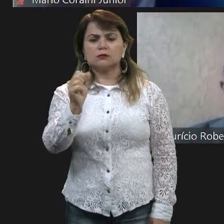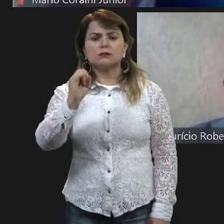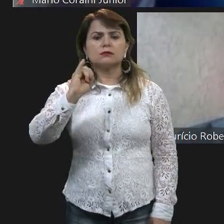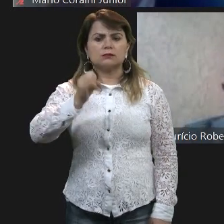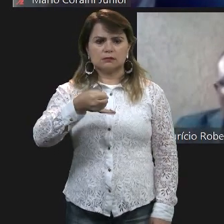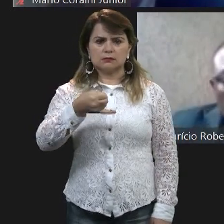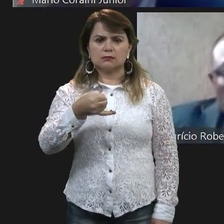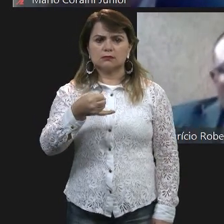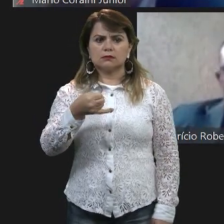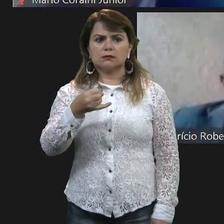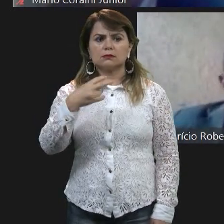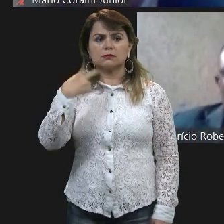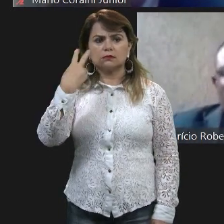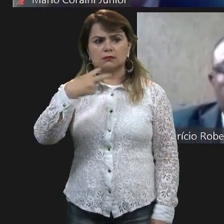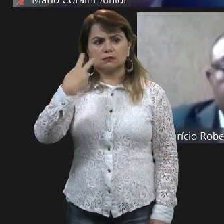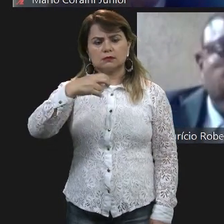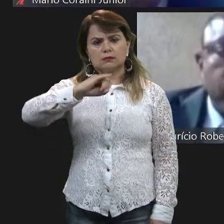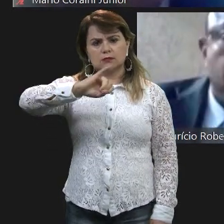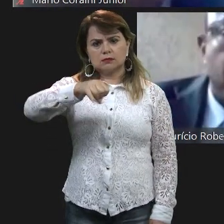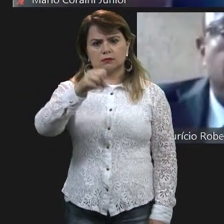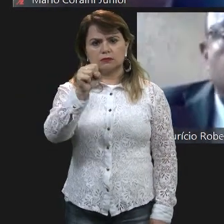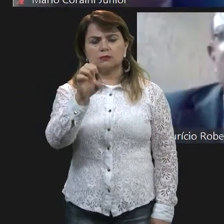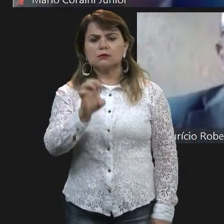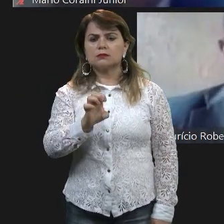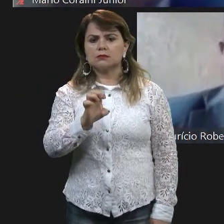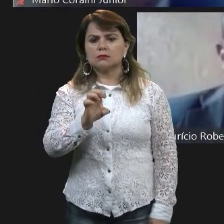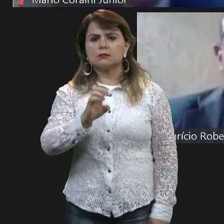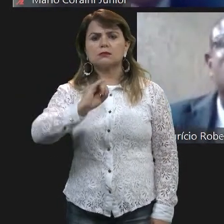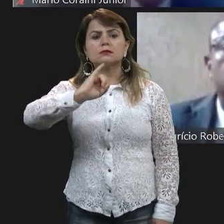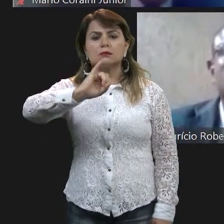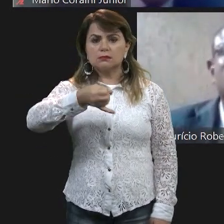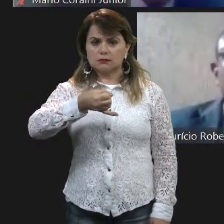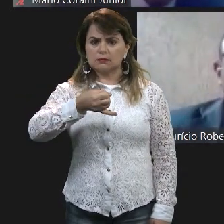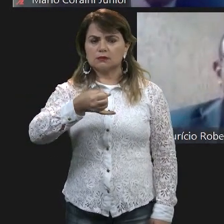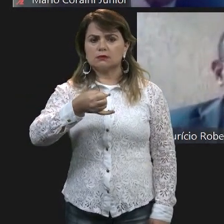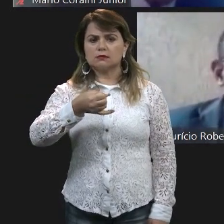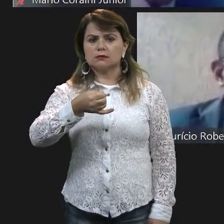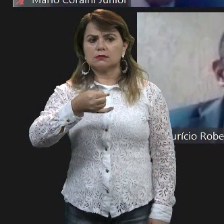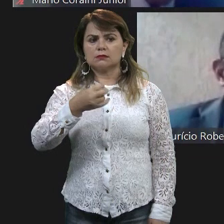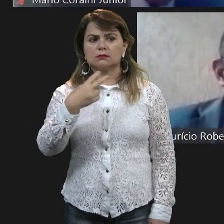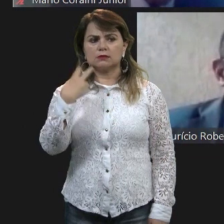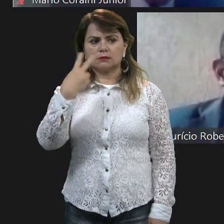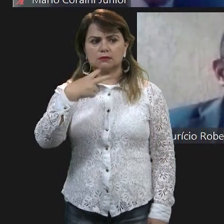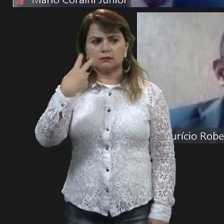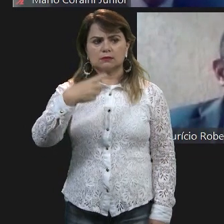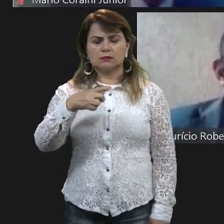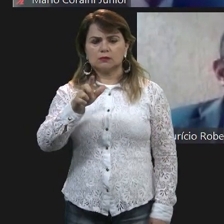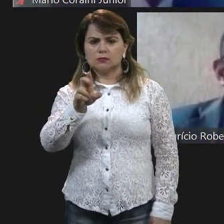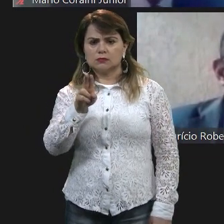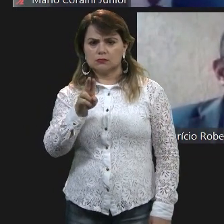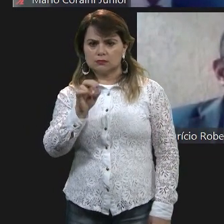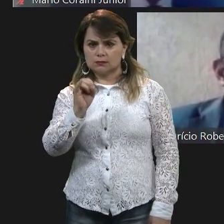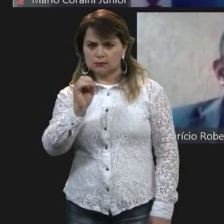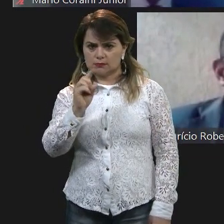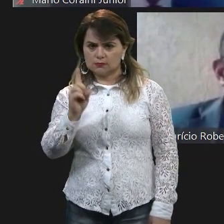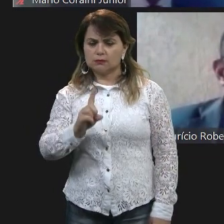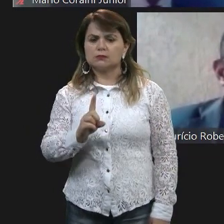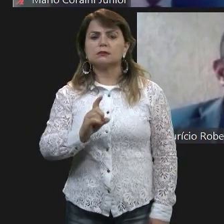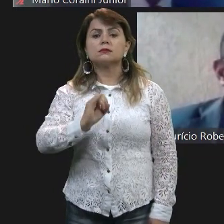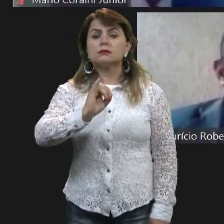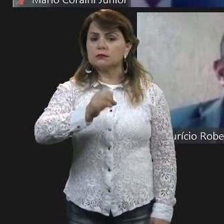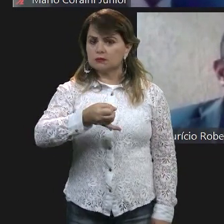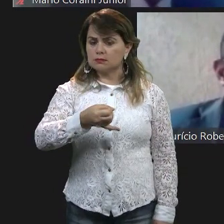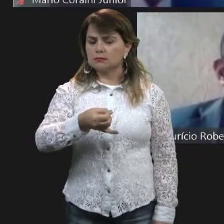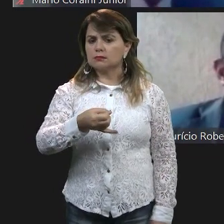Sim. Vereador José Carlos Albuquerque? Sim. Vereador José Luiz Queiroz?